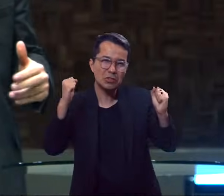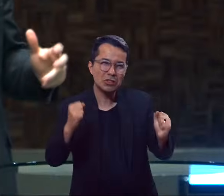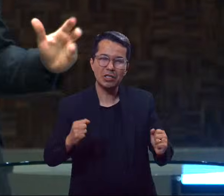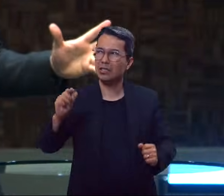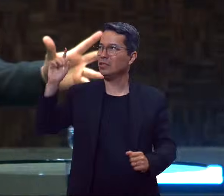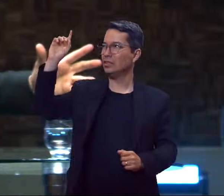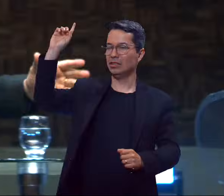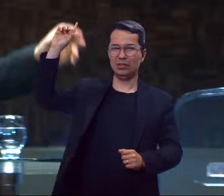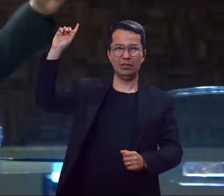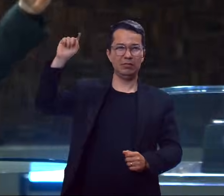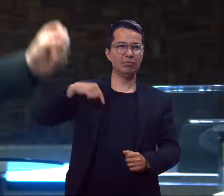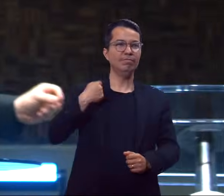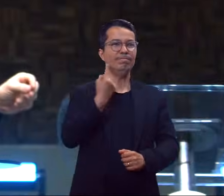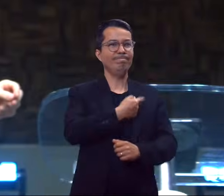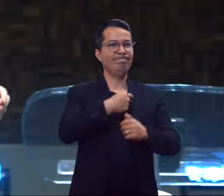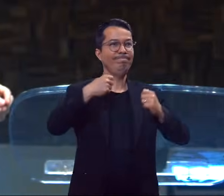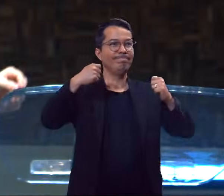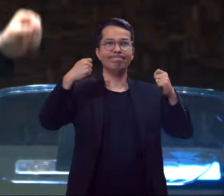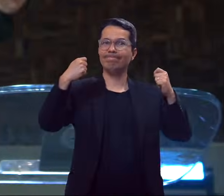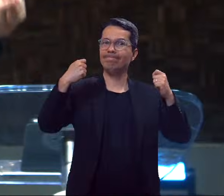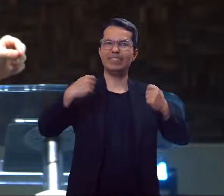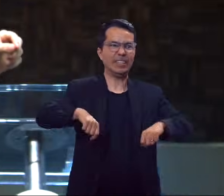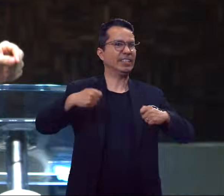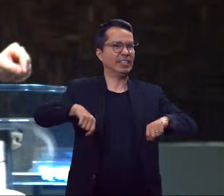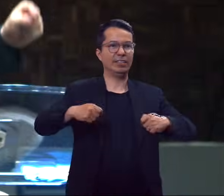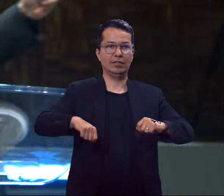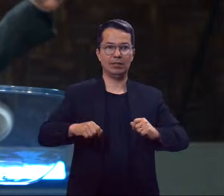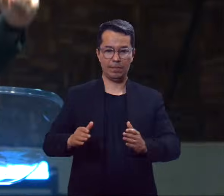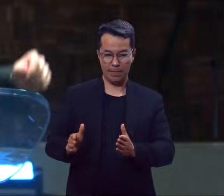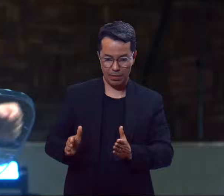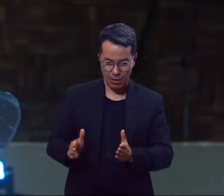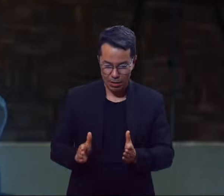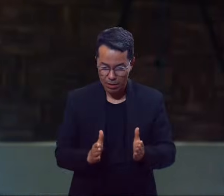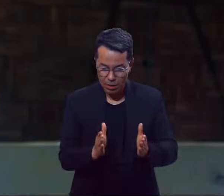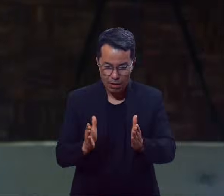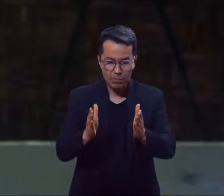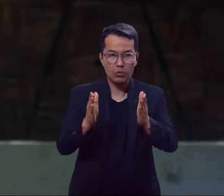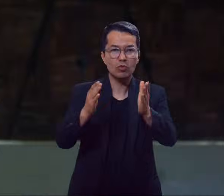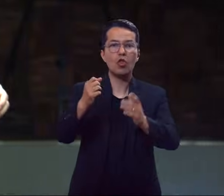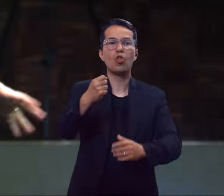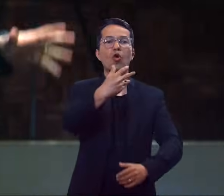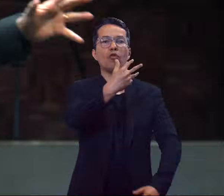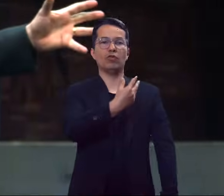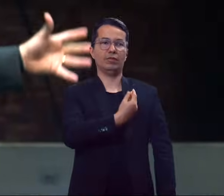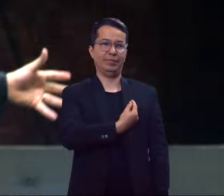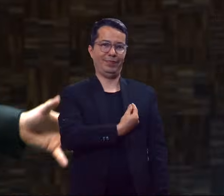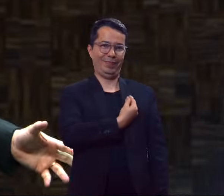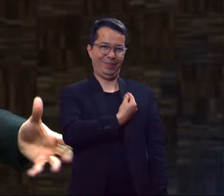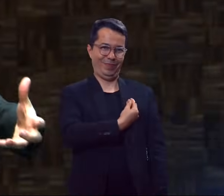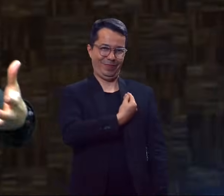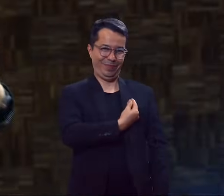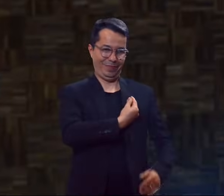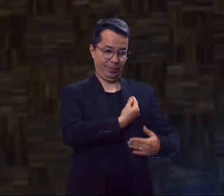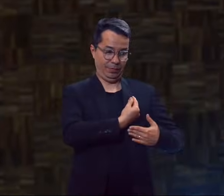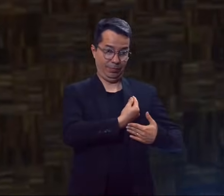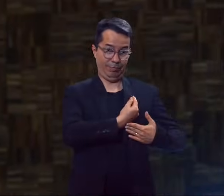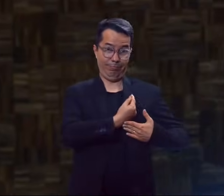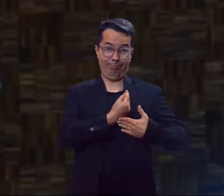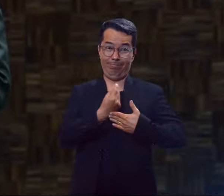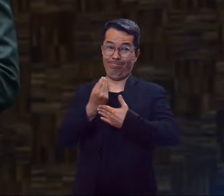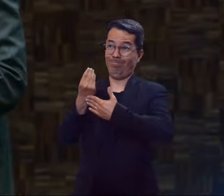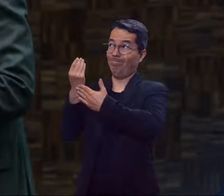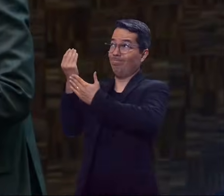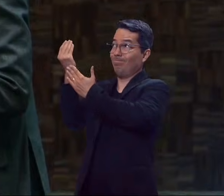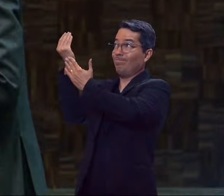nós precisamos trilhar caminhos novos de consagração. É muito interessante o que está acontecendo